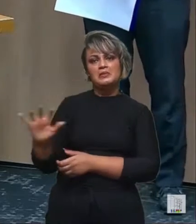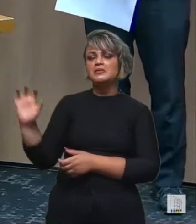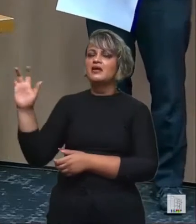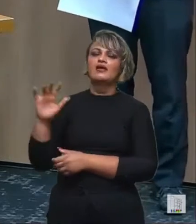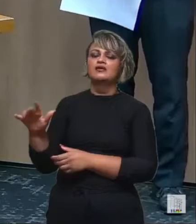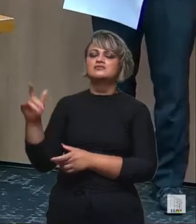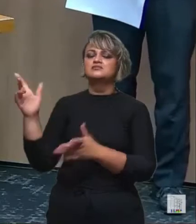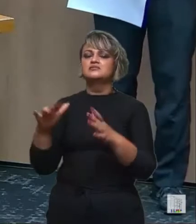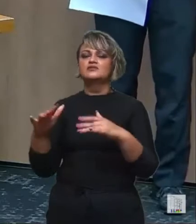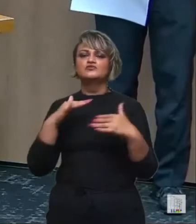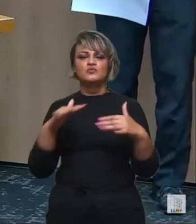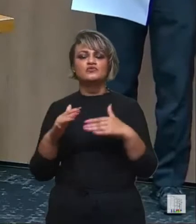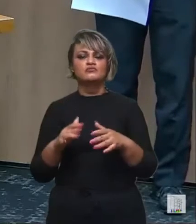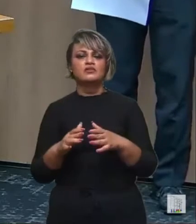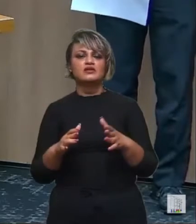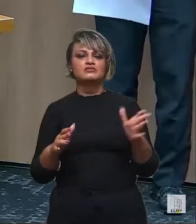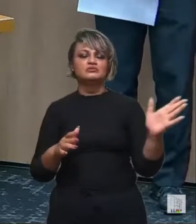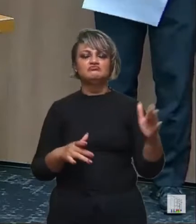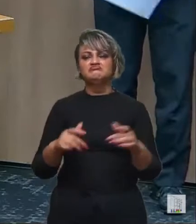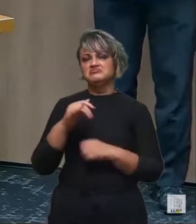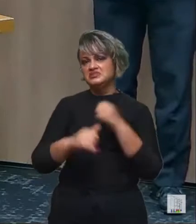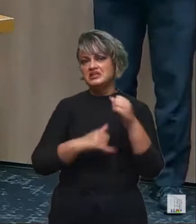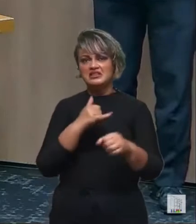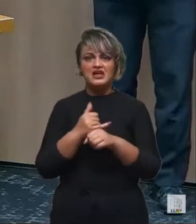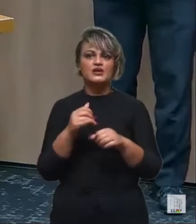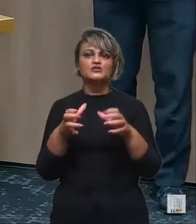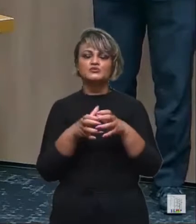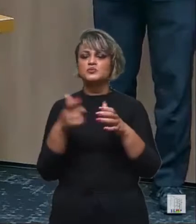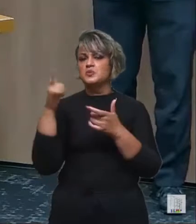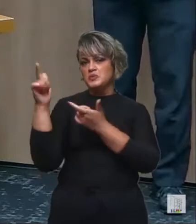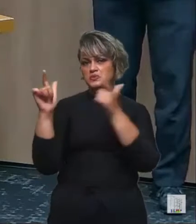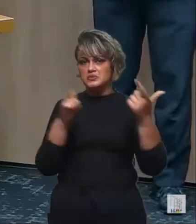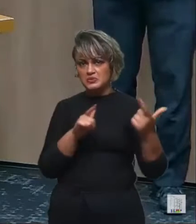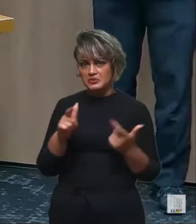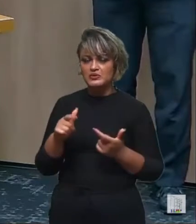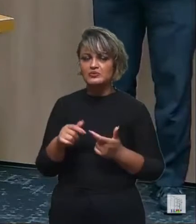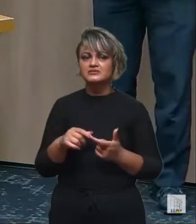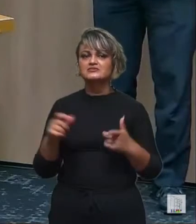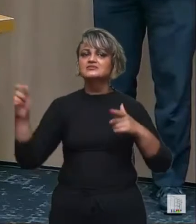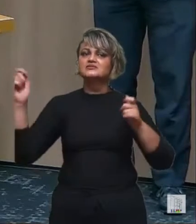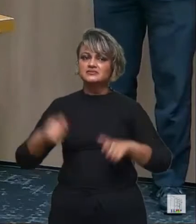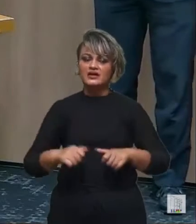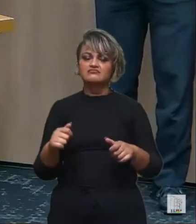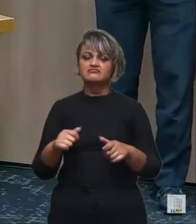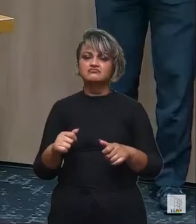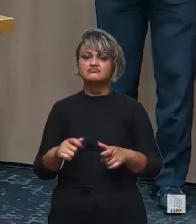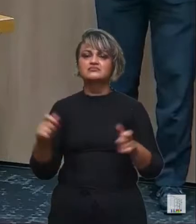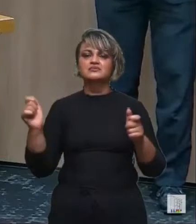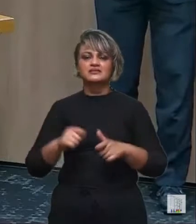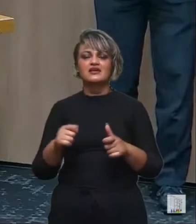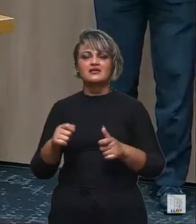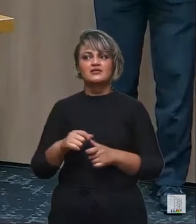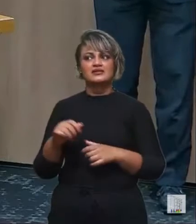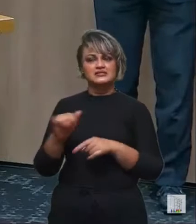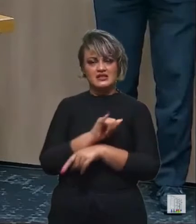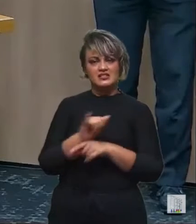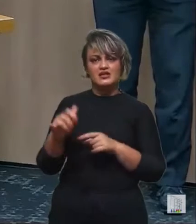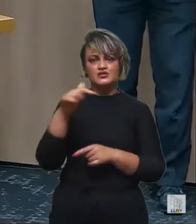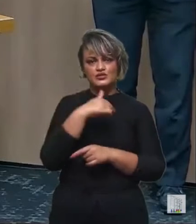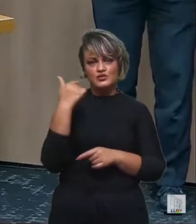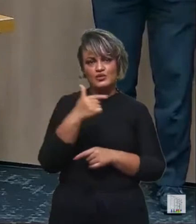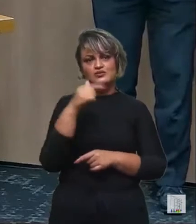ações bilaterais, seja por intermédio de organismos multilaterais, levássemos essa nossa expertise, o